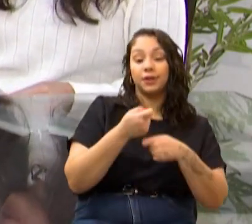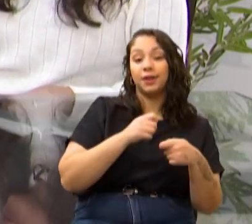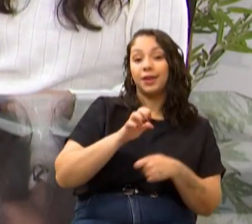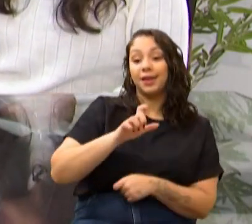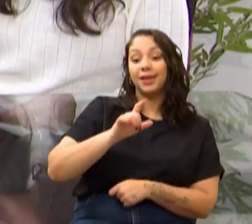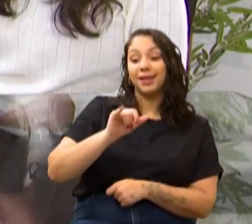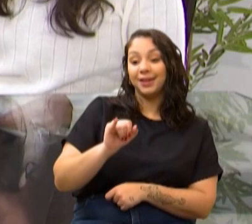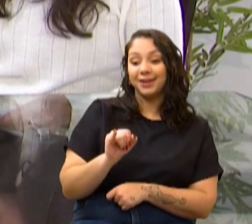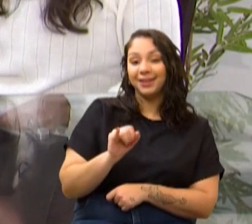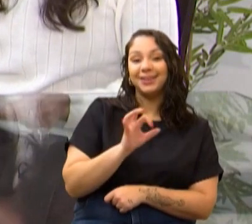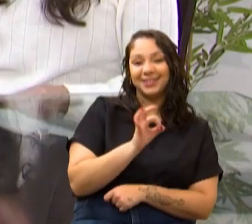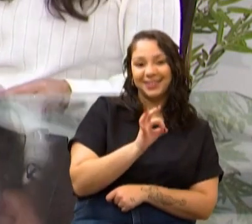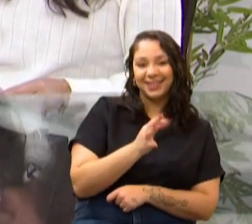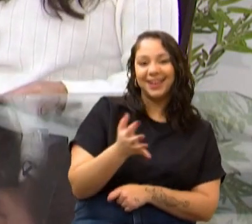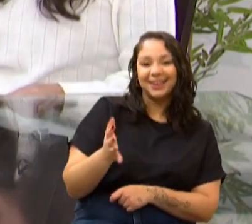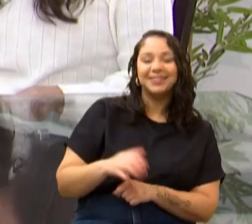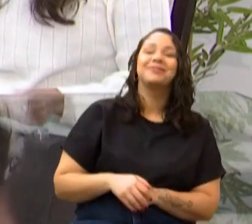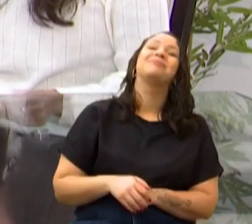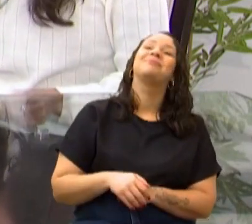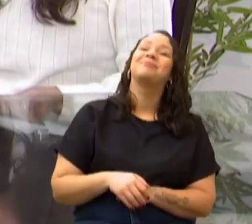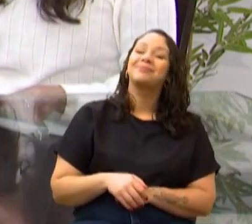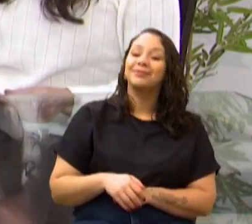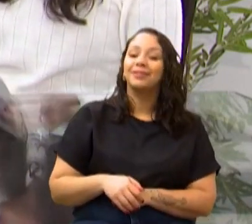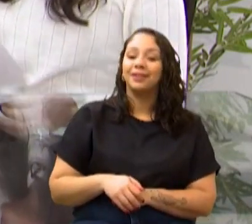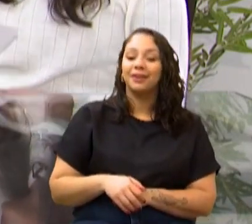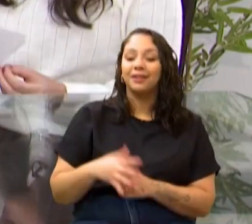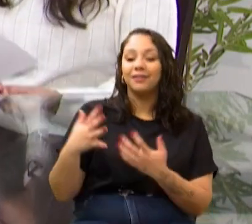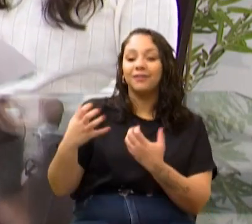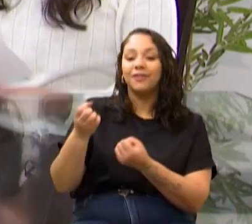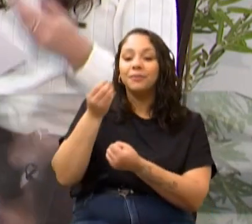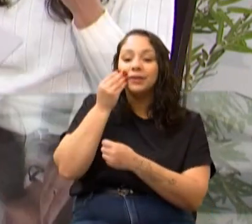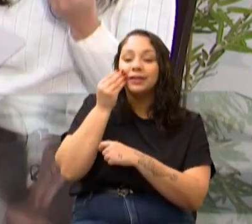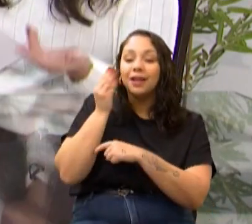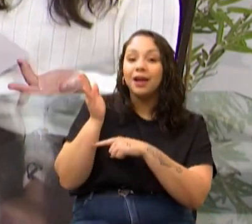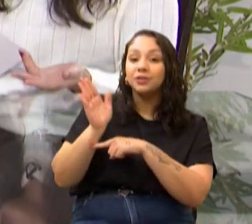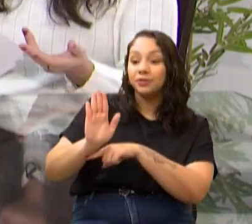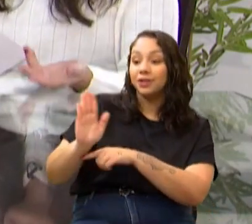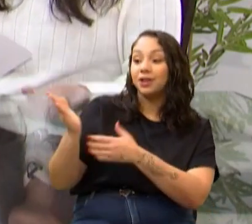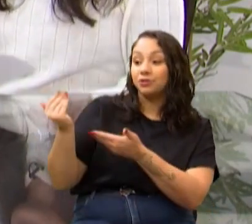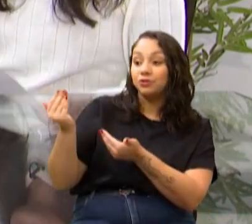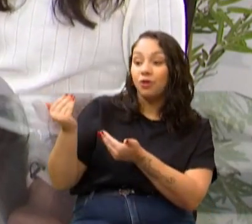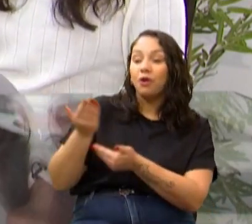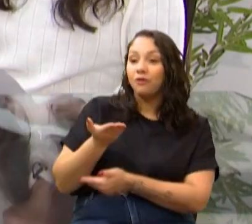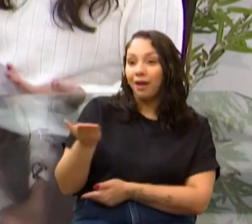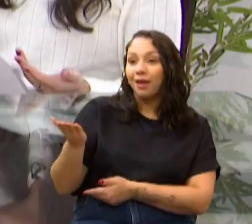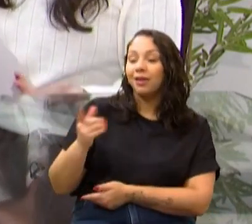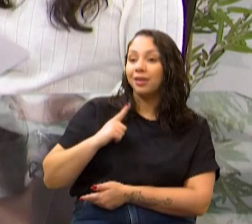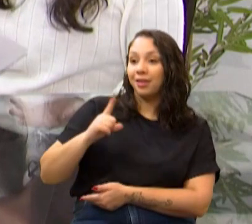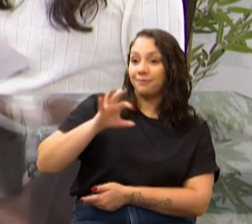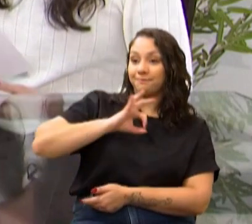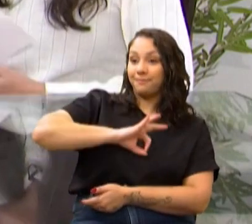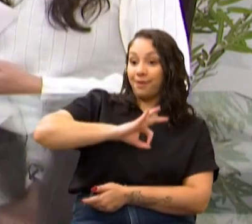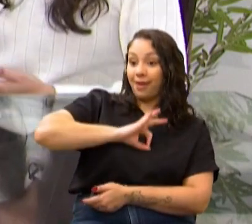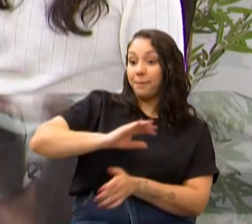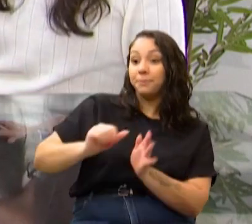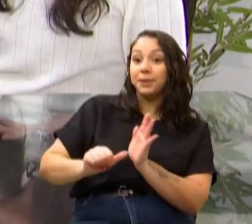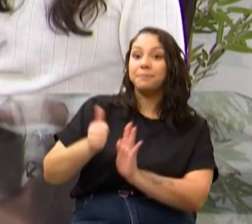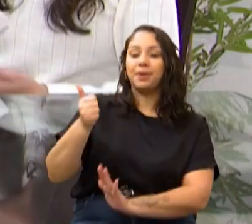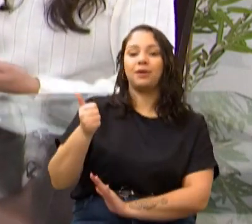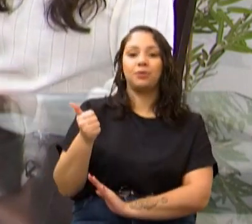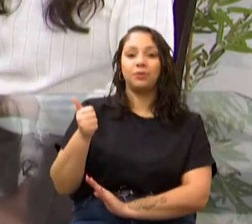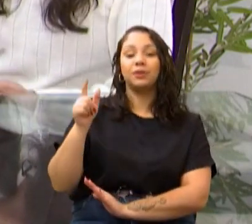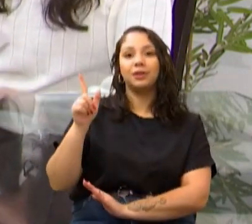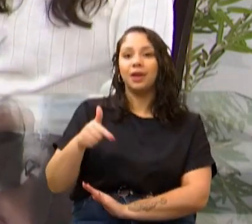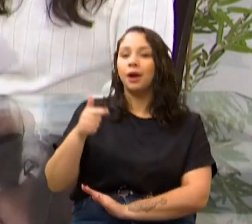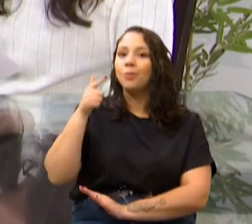Eli Borokovicius. Não é mesmo, Eli? A gente vai tentar aí ajudar esses jovens que estão